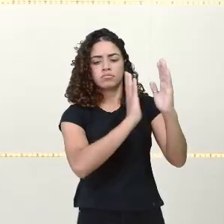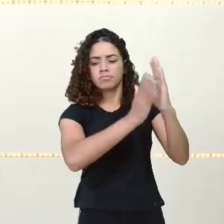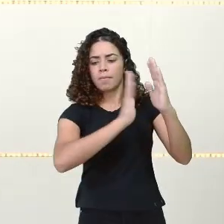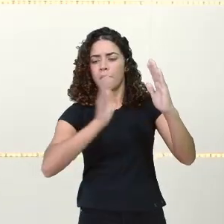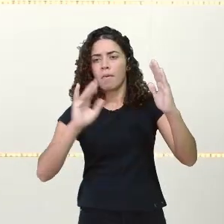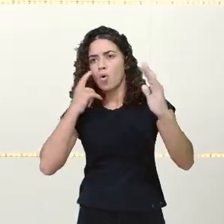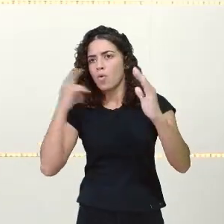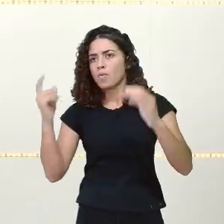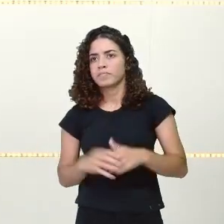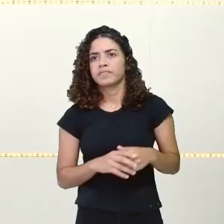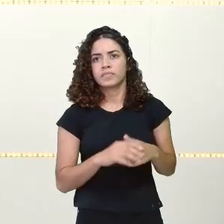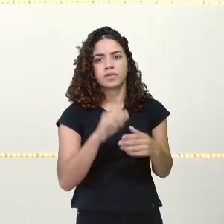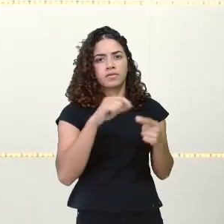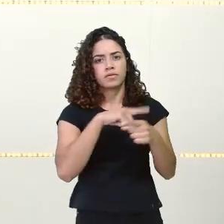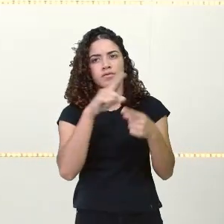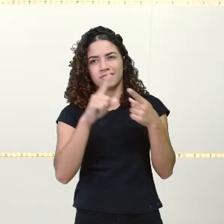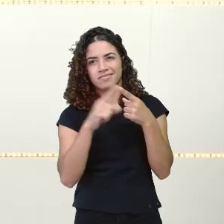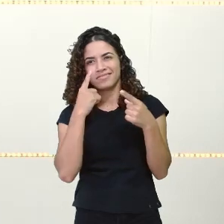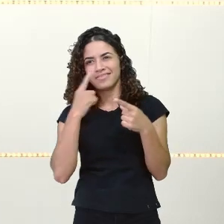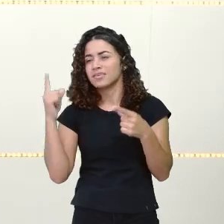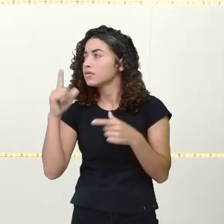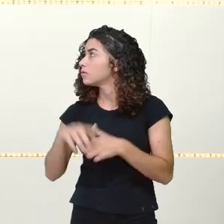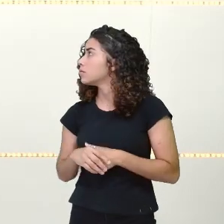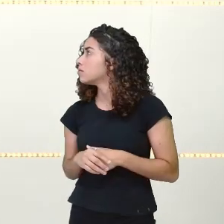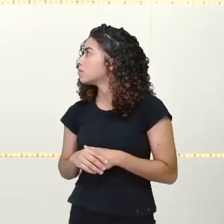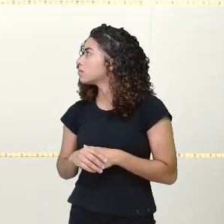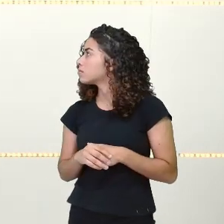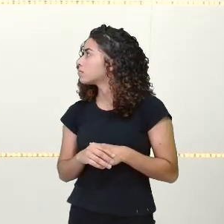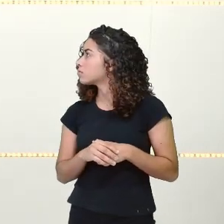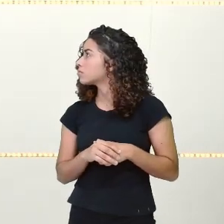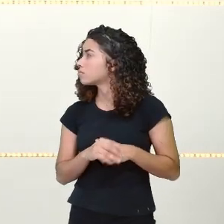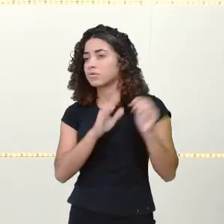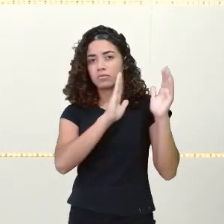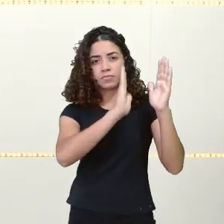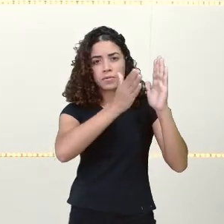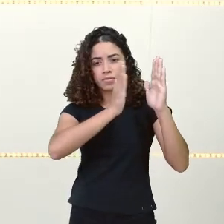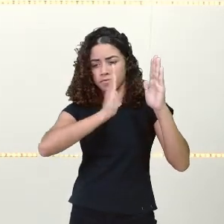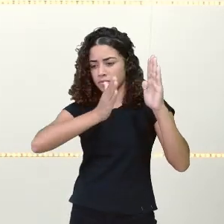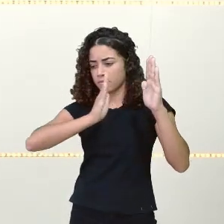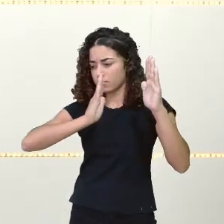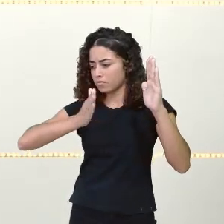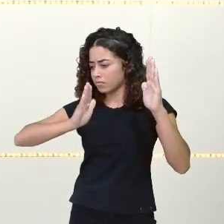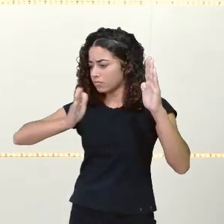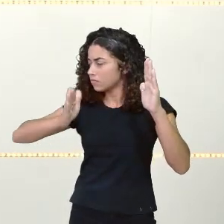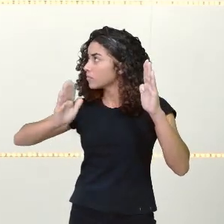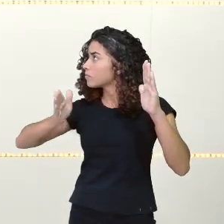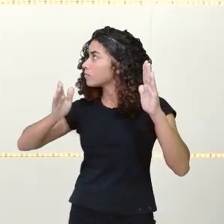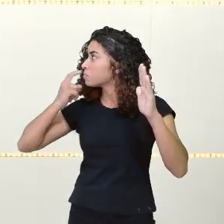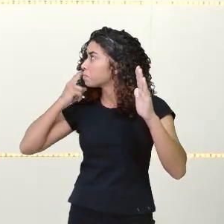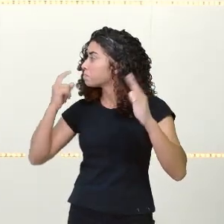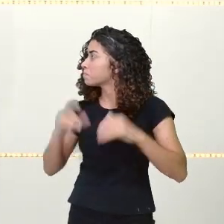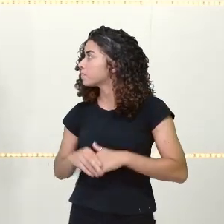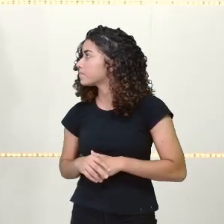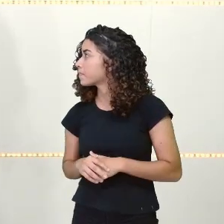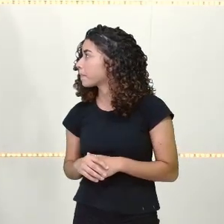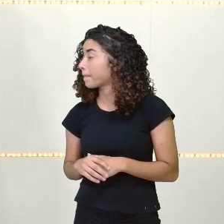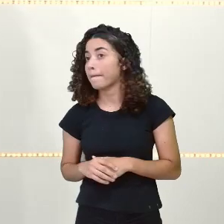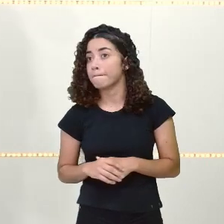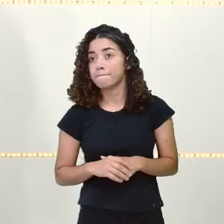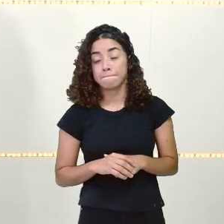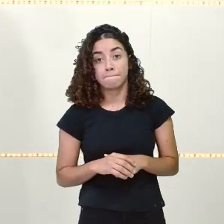Sinara? Eu tenho Mercúrio, Vênus, Terra, Marte, Júpiter, Saturno, Urano e